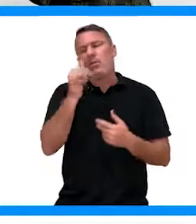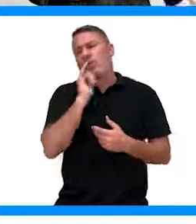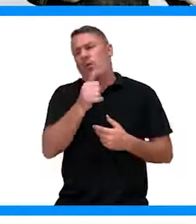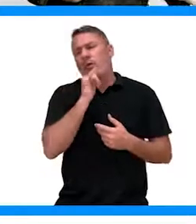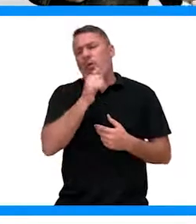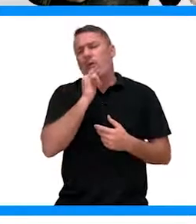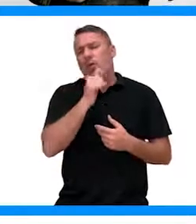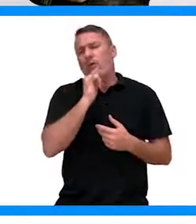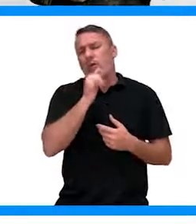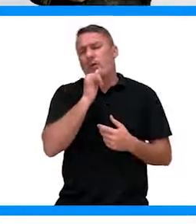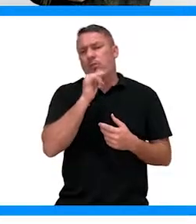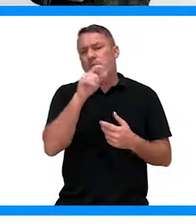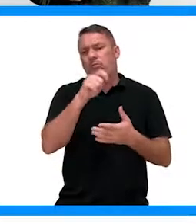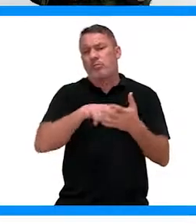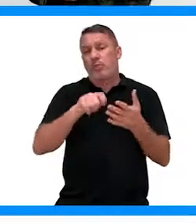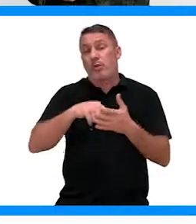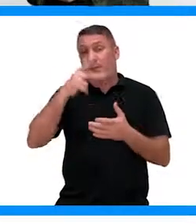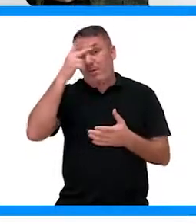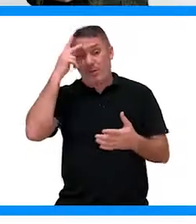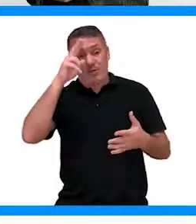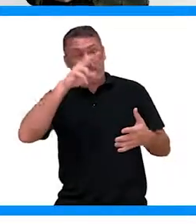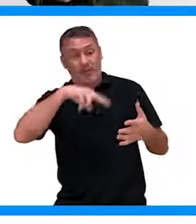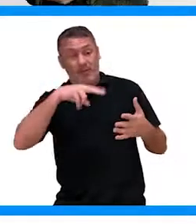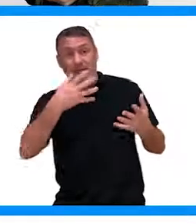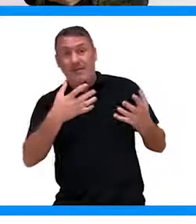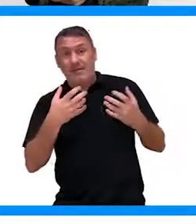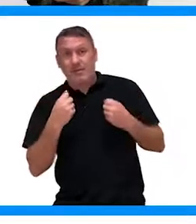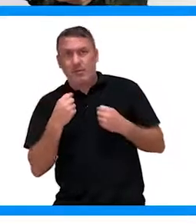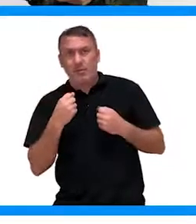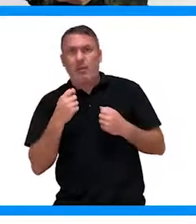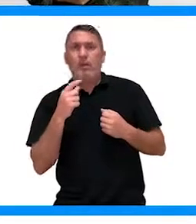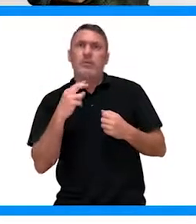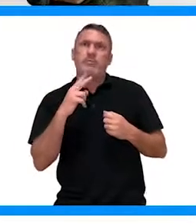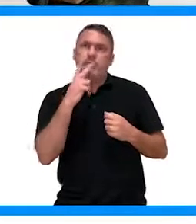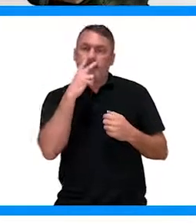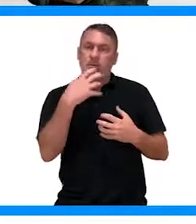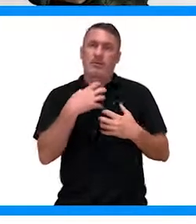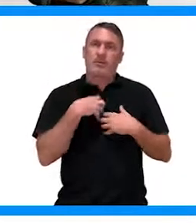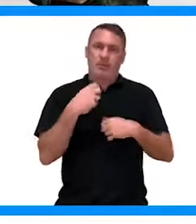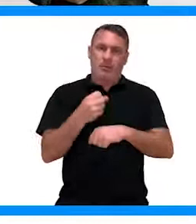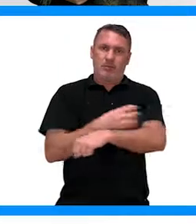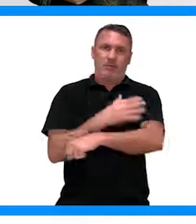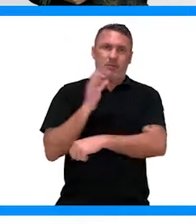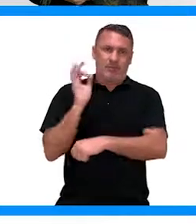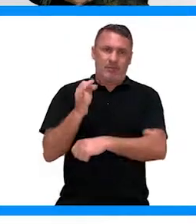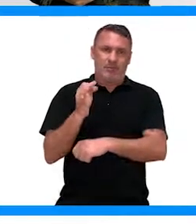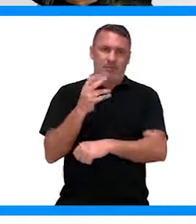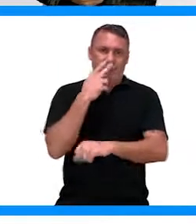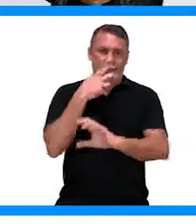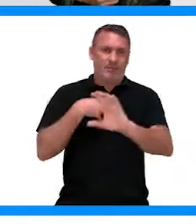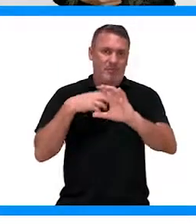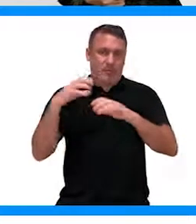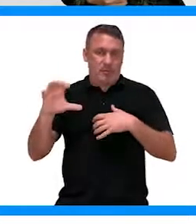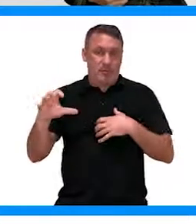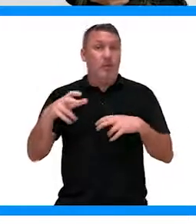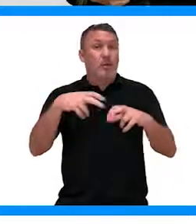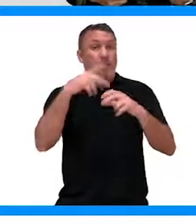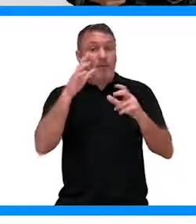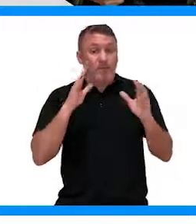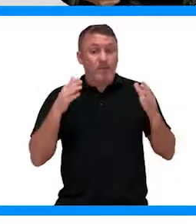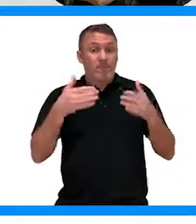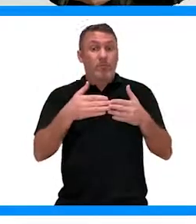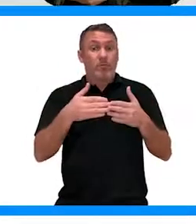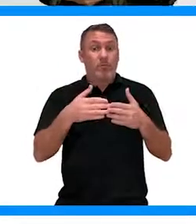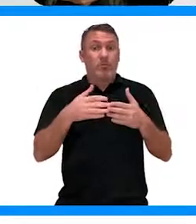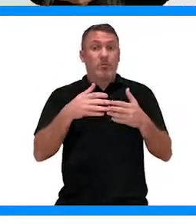você imagina que ali aquele que recebe a mensagem deva se emocionar, né? Então, o